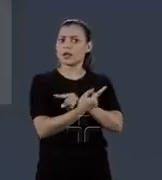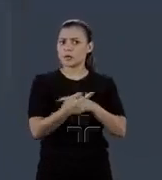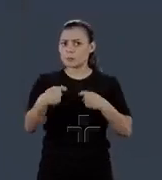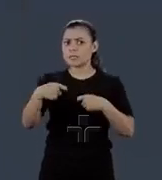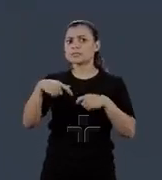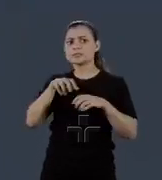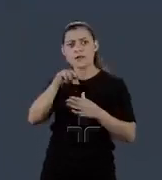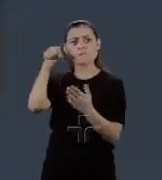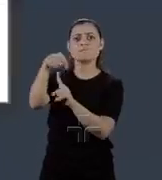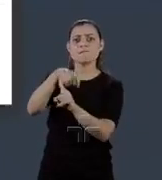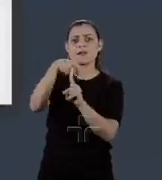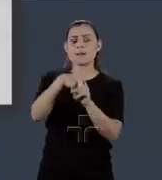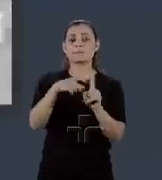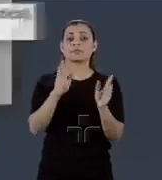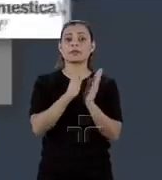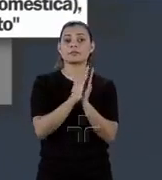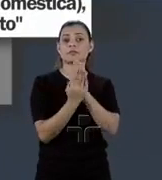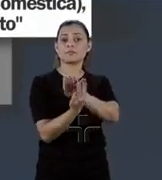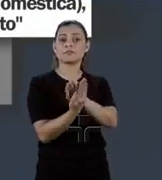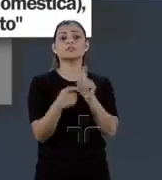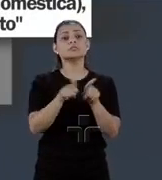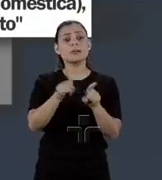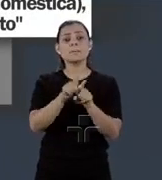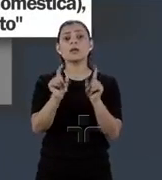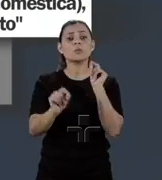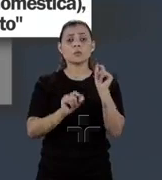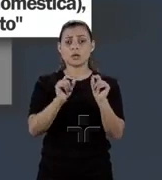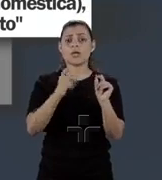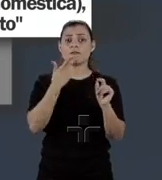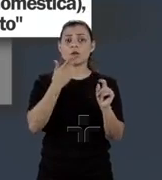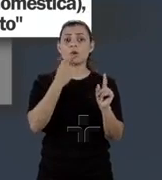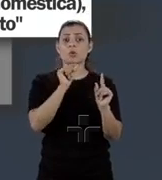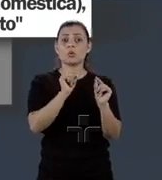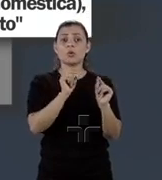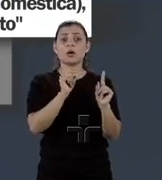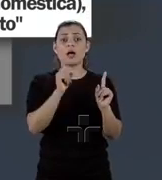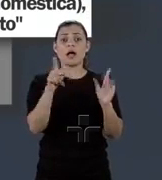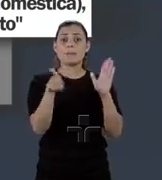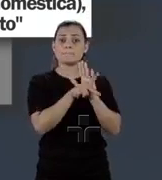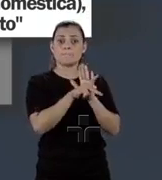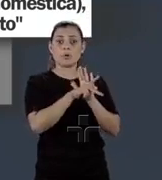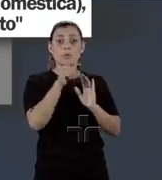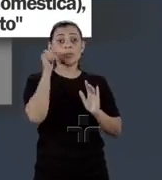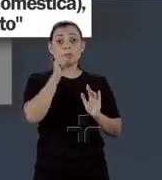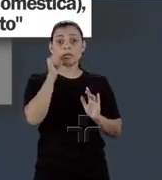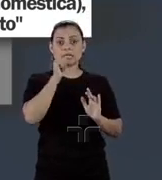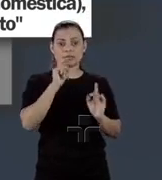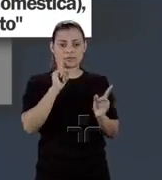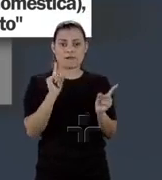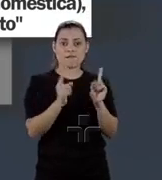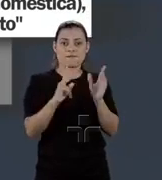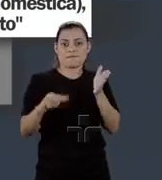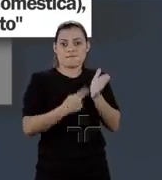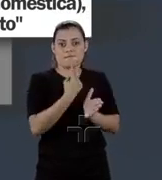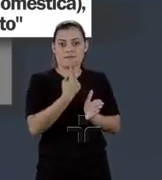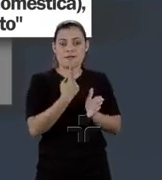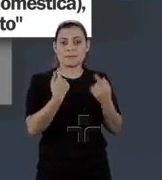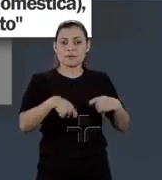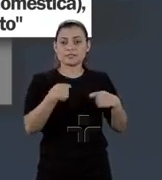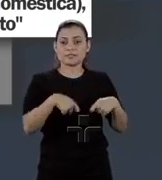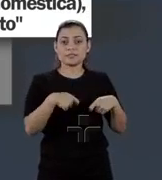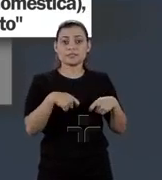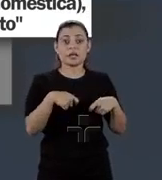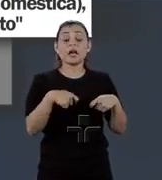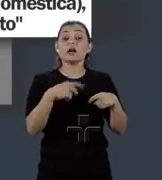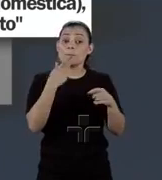uma travesti, o juiz pede ainda que a vítima prove que possui aparelho reprodutor feminino completo. As decisões foram publicadas no último dia